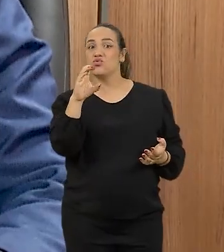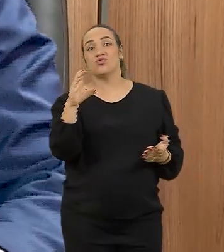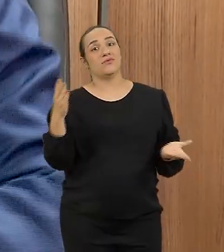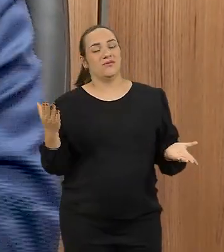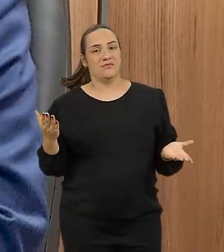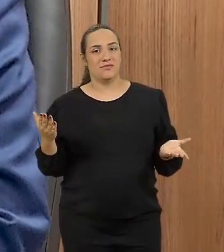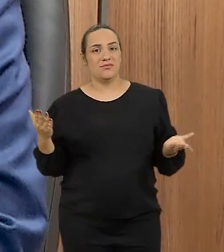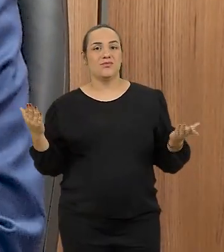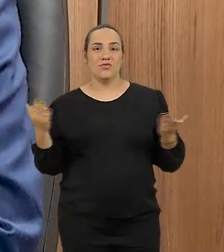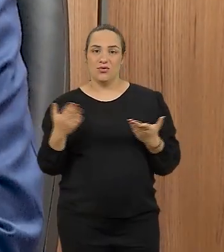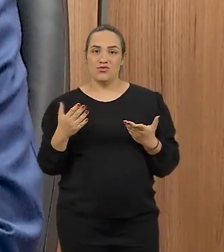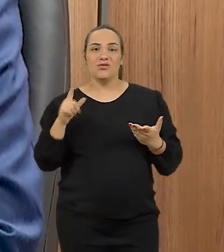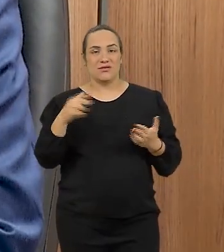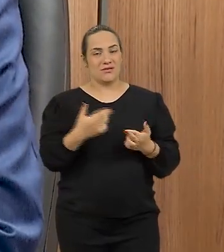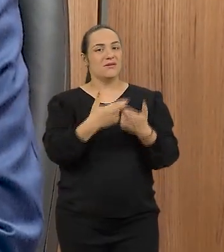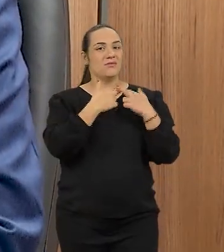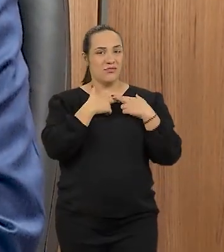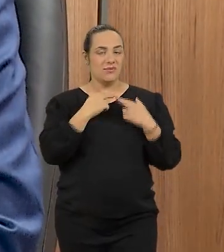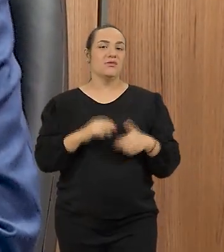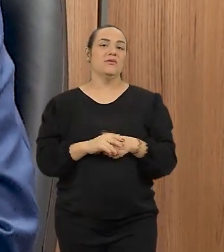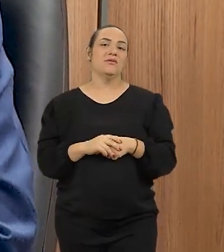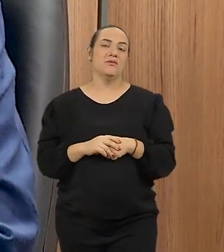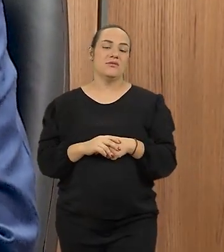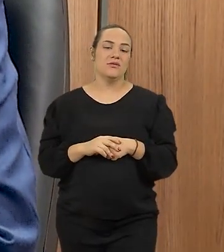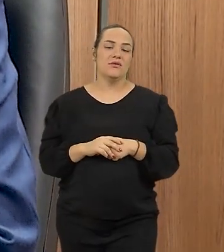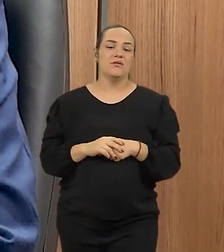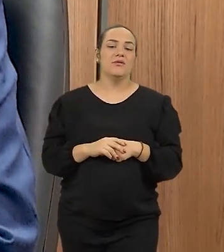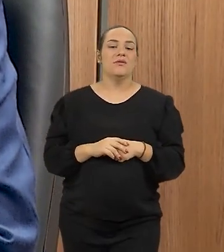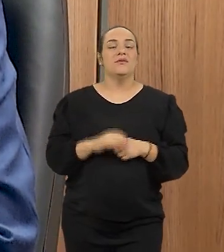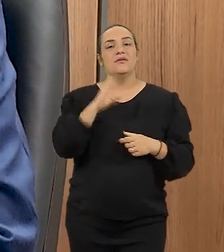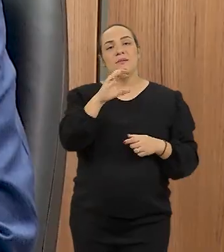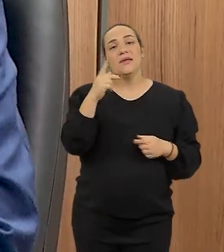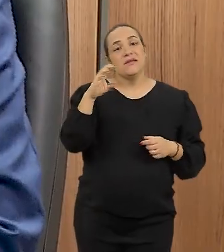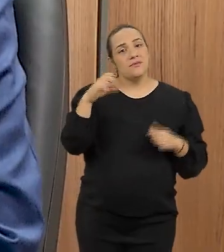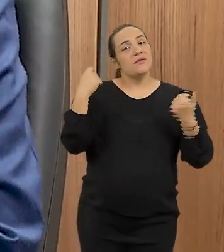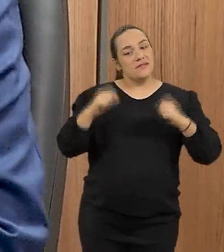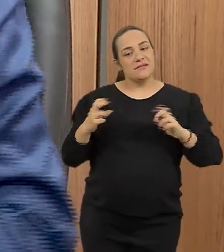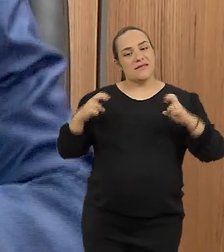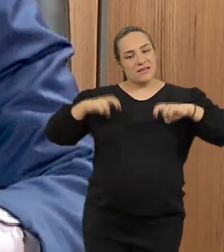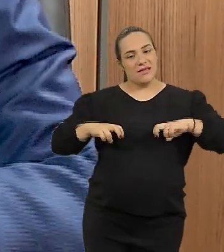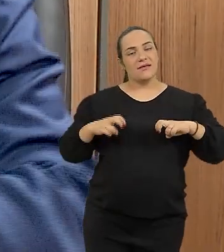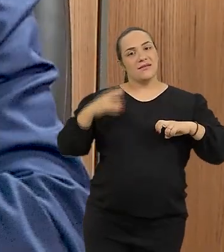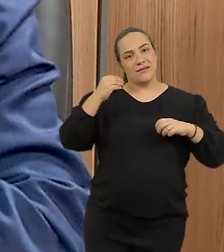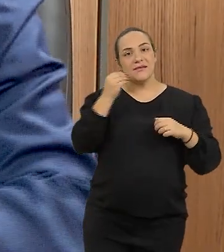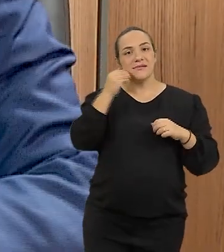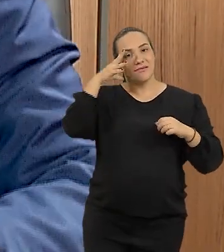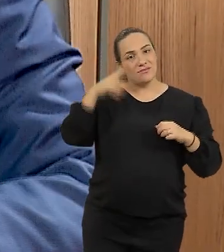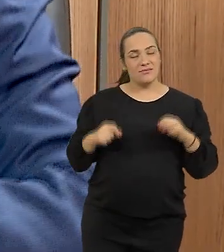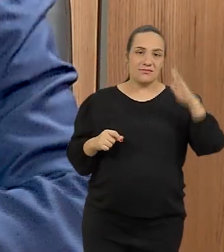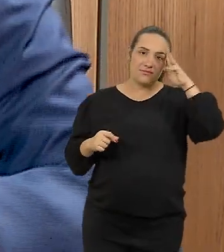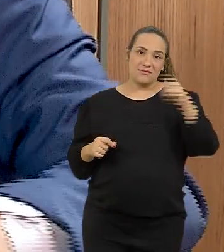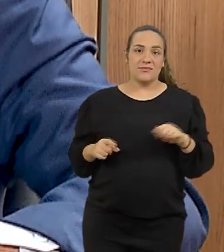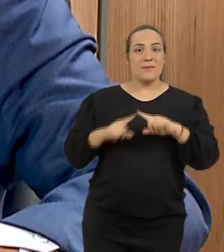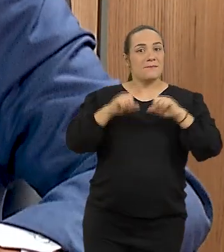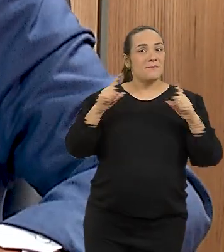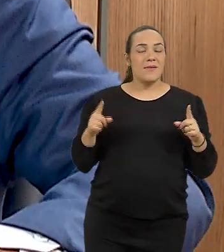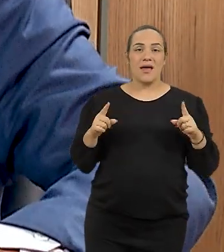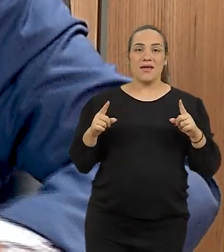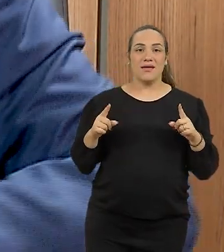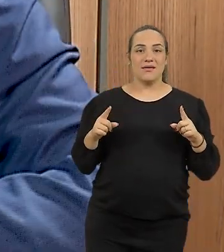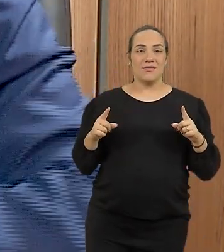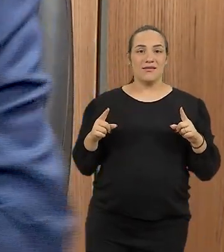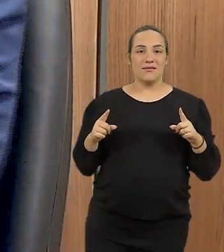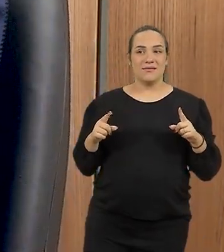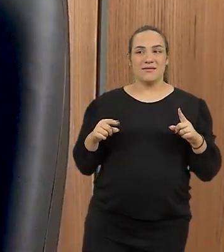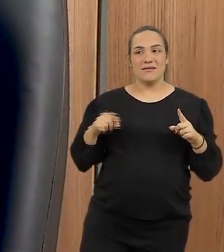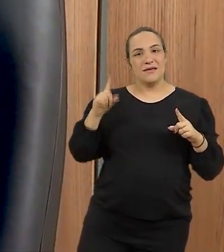conciliação e a mediação, porque hoje é a responsabilidade, é uma exigência do Código, a não ser que as partes não queiram, mas o juiz está ali